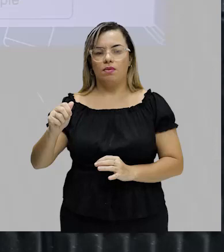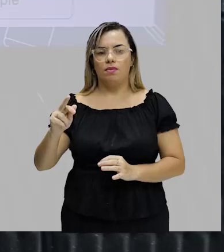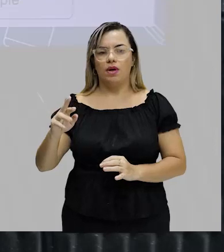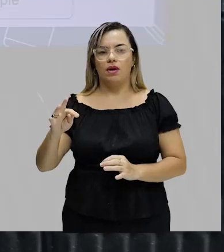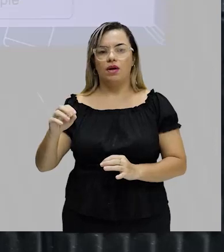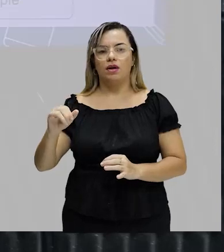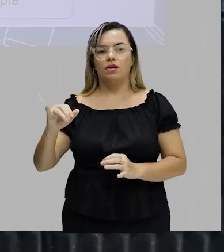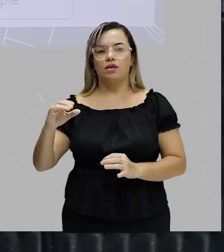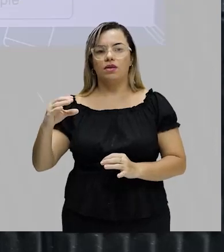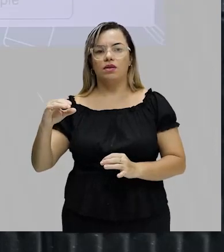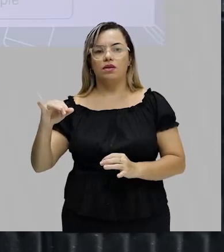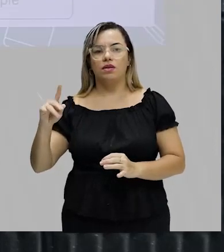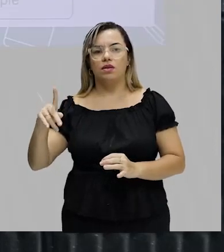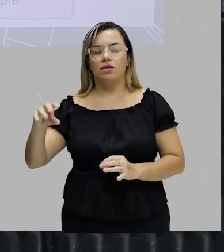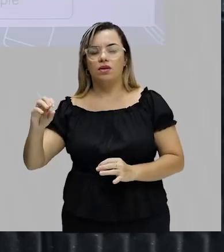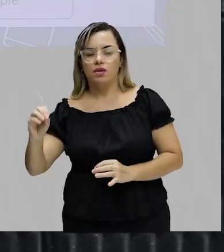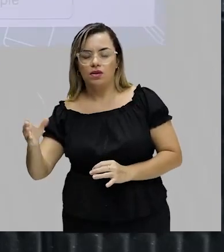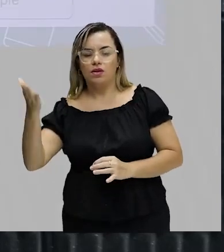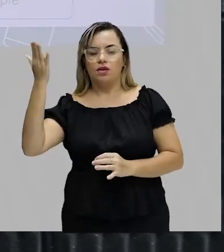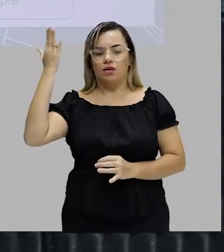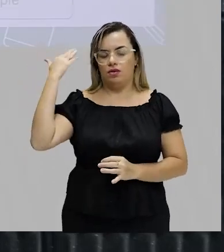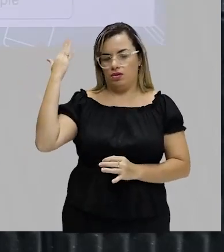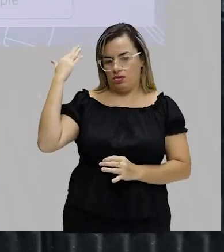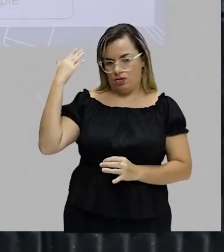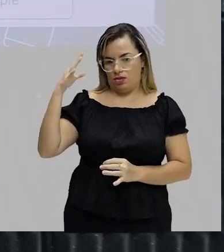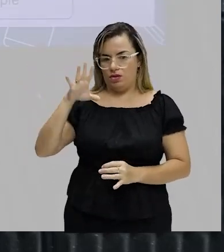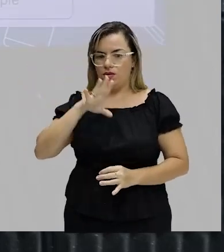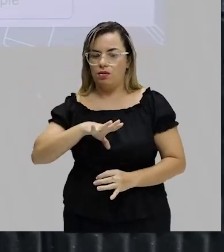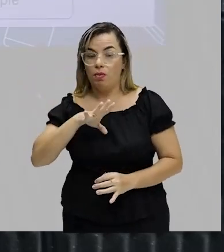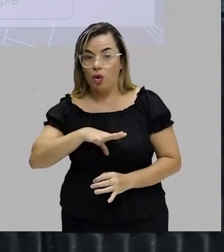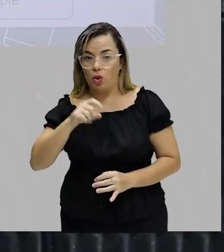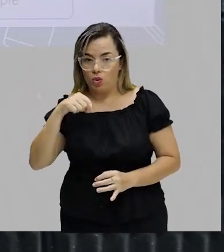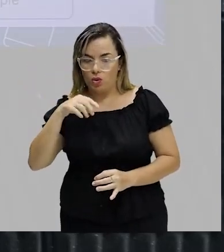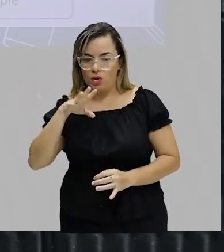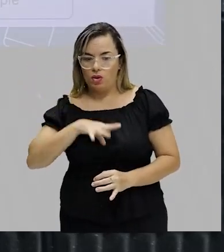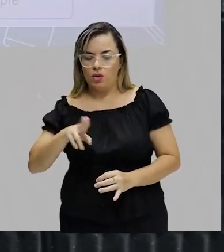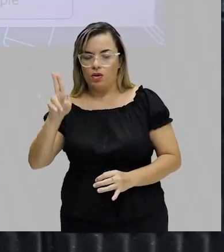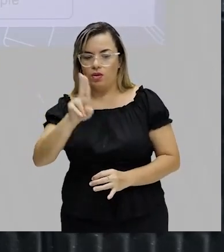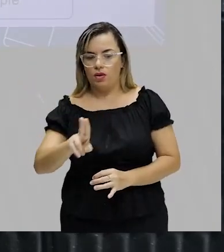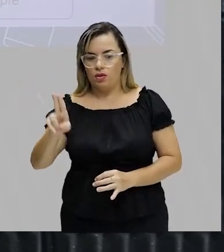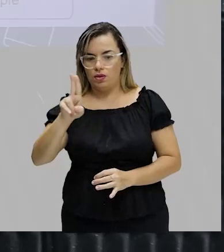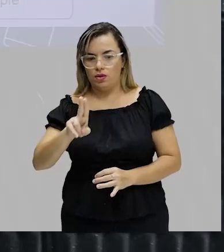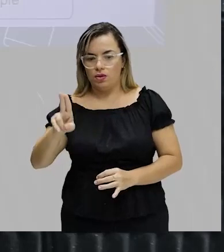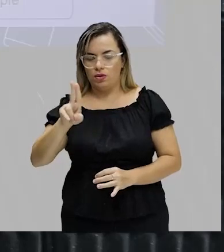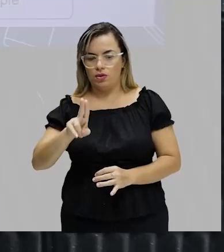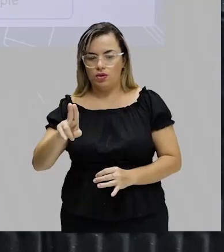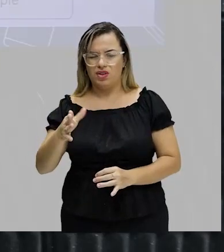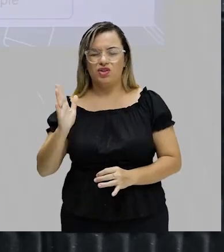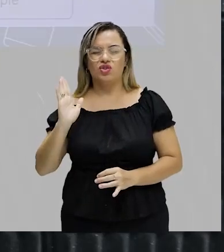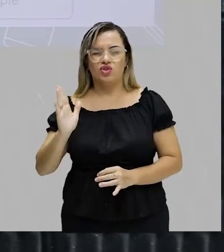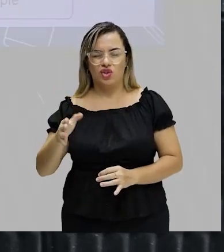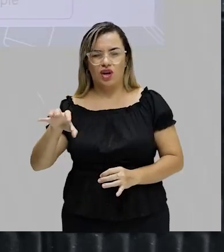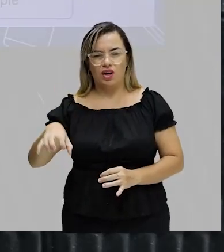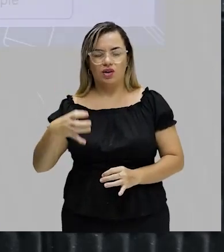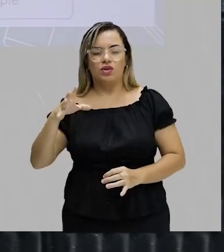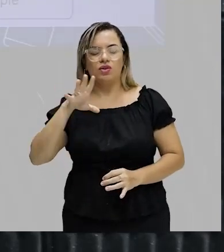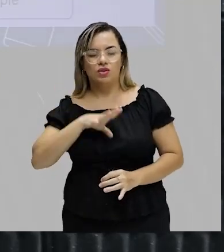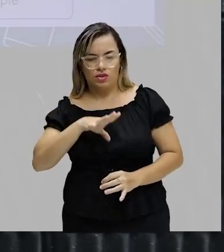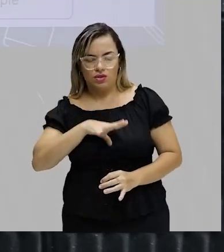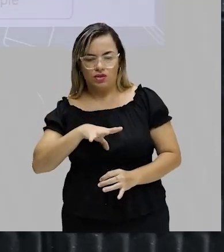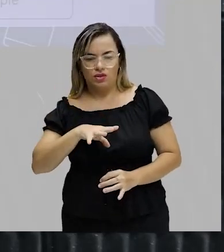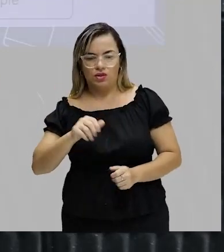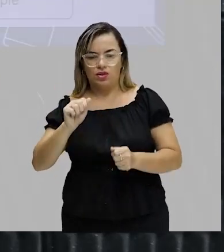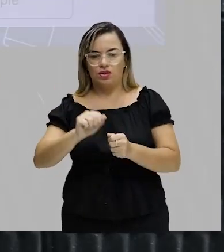passado. Tá? Particípio passado em português é aquele modo verbal que nós utilizamos para indicar uma ação que já aconteceu.